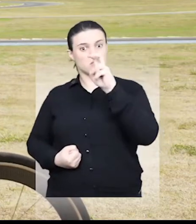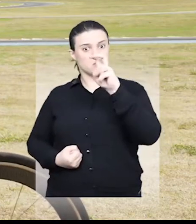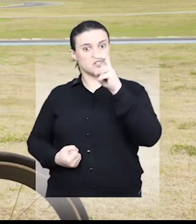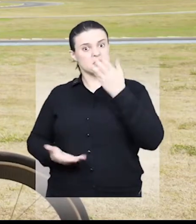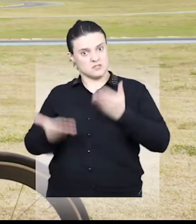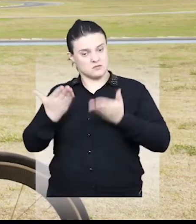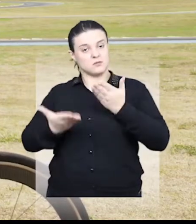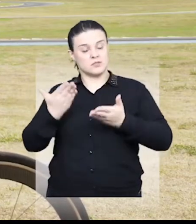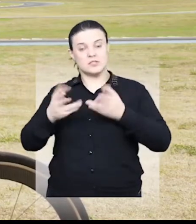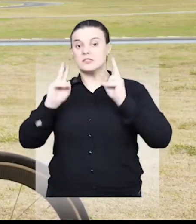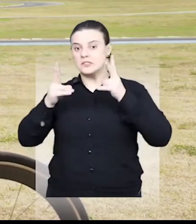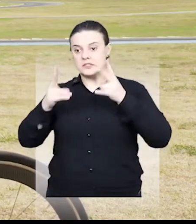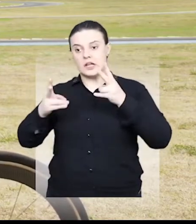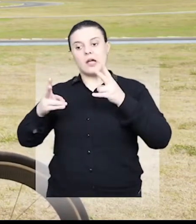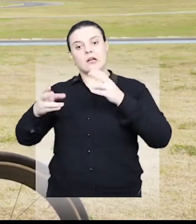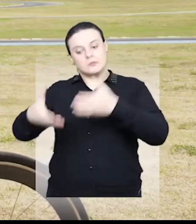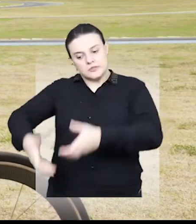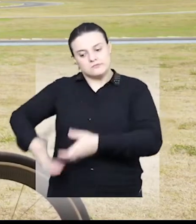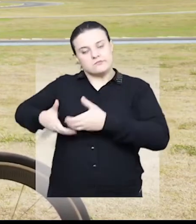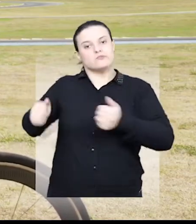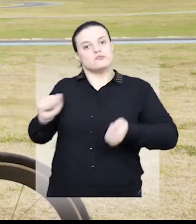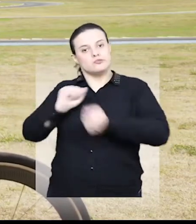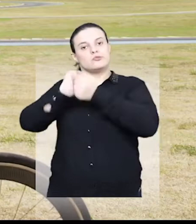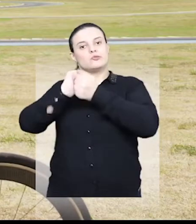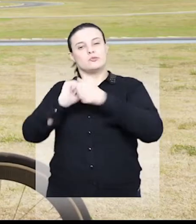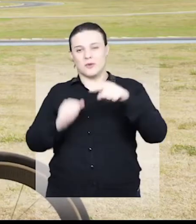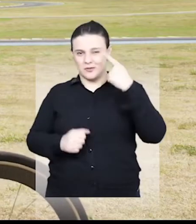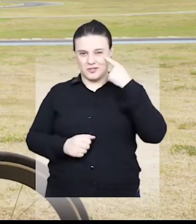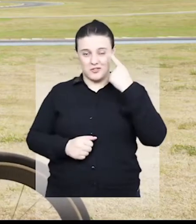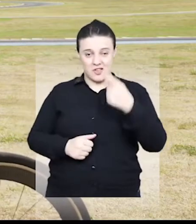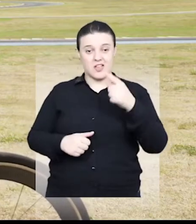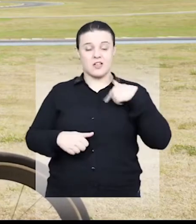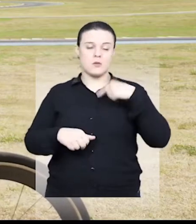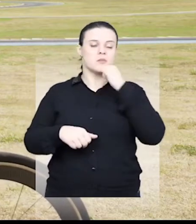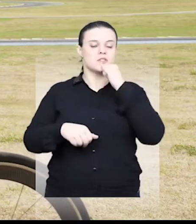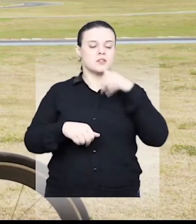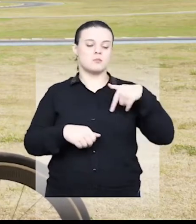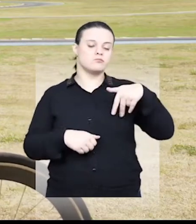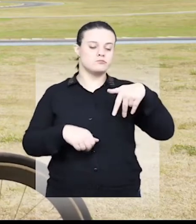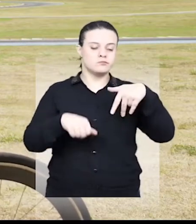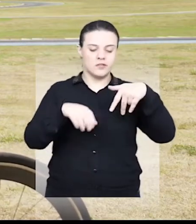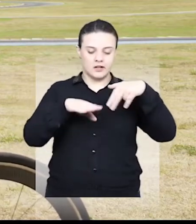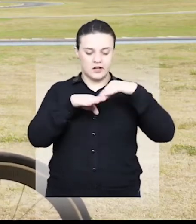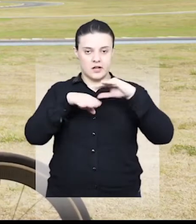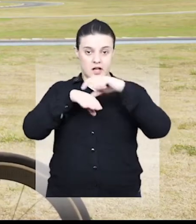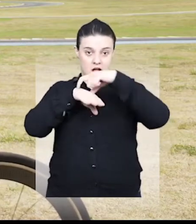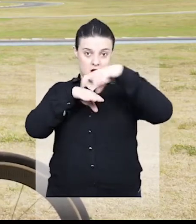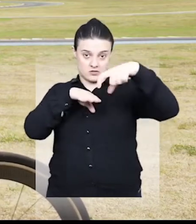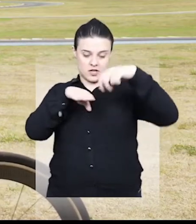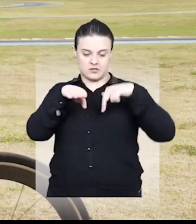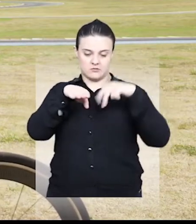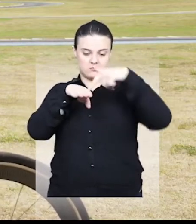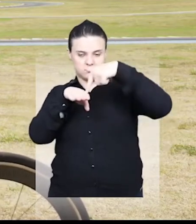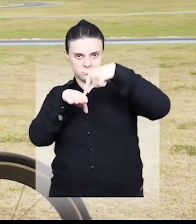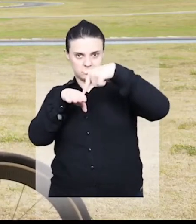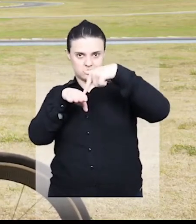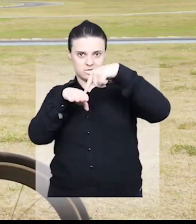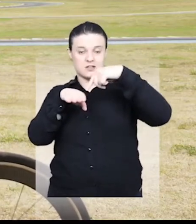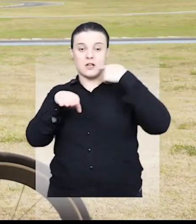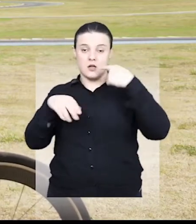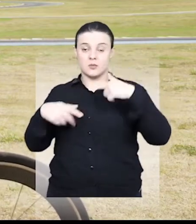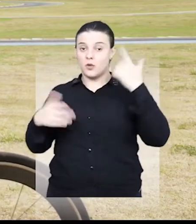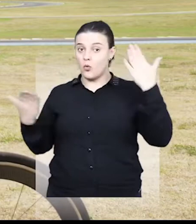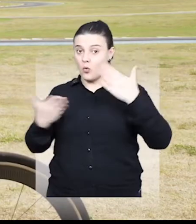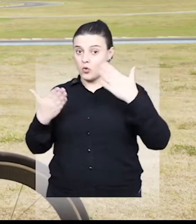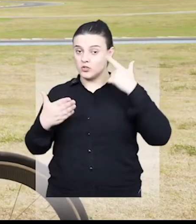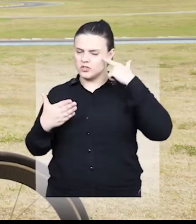4,5 kg que eu tenho que sempre estar andando. E para vocês terem uma ideia, eu vou subir um meio fio, às vezes eu até conto na cabeça, hoje